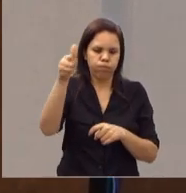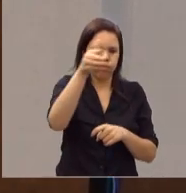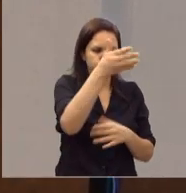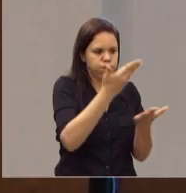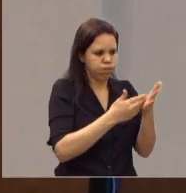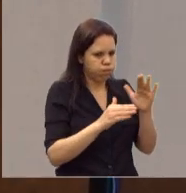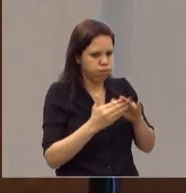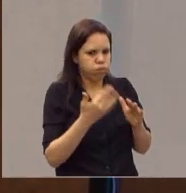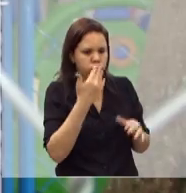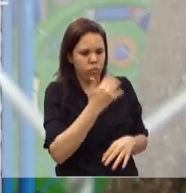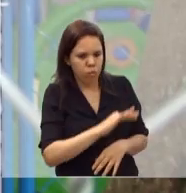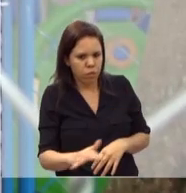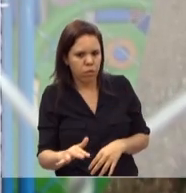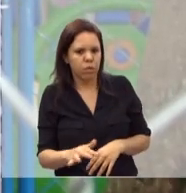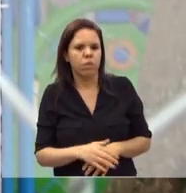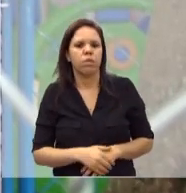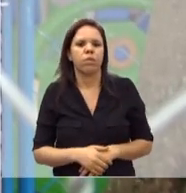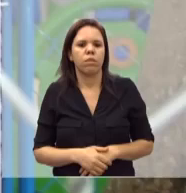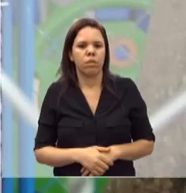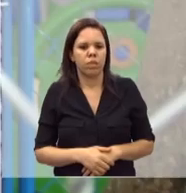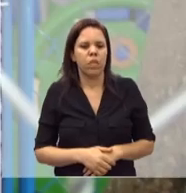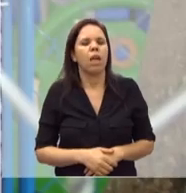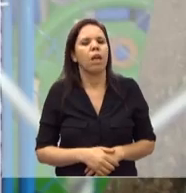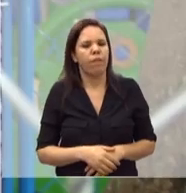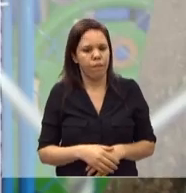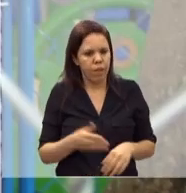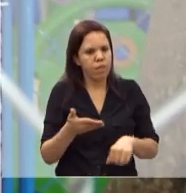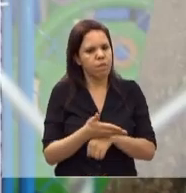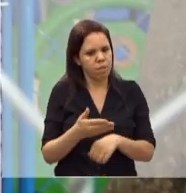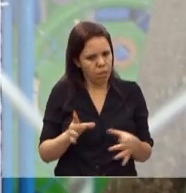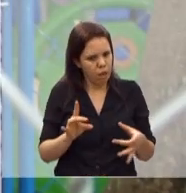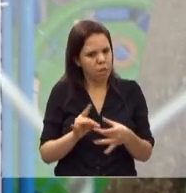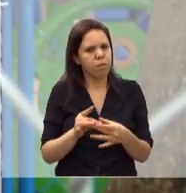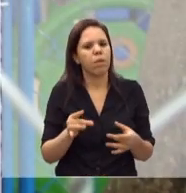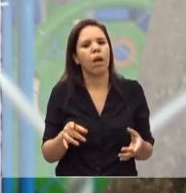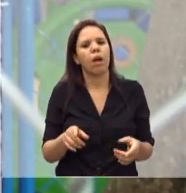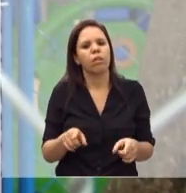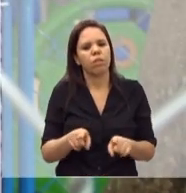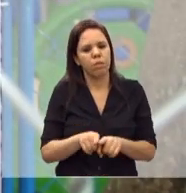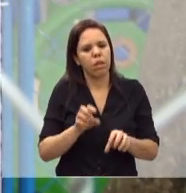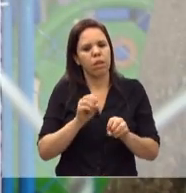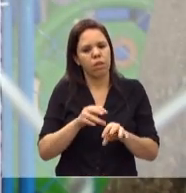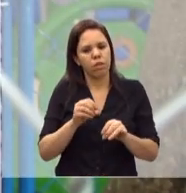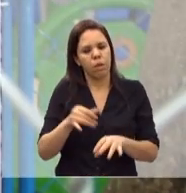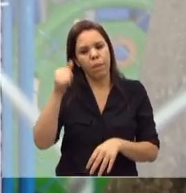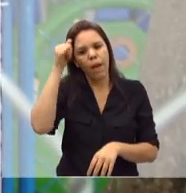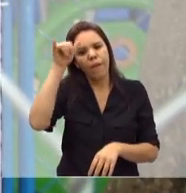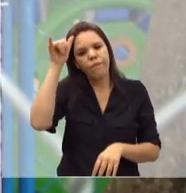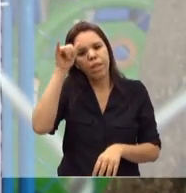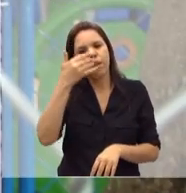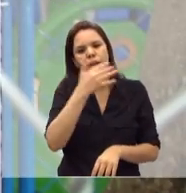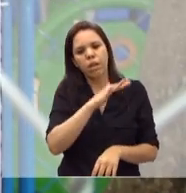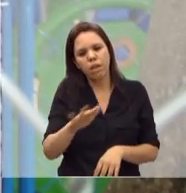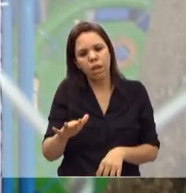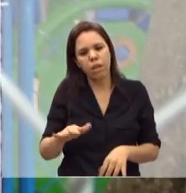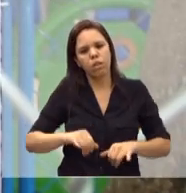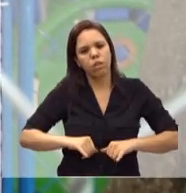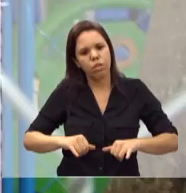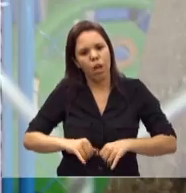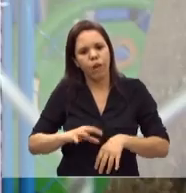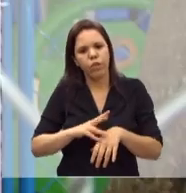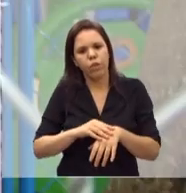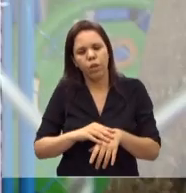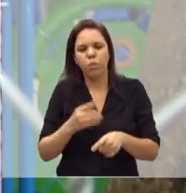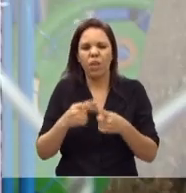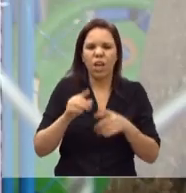que é outra a linha, né, mas para levar nas creches, que faz parte da educação também, para evitar que as crianças, que as mães não possam